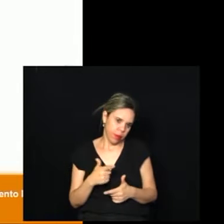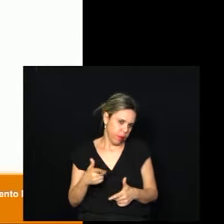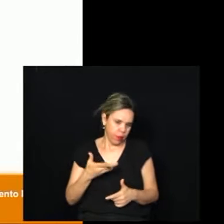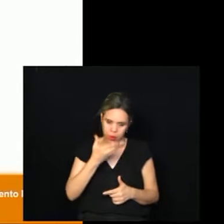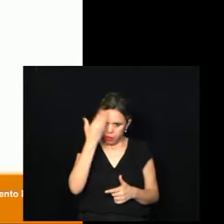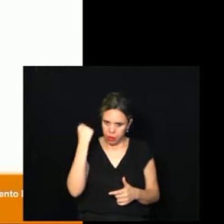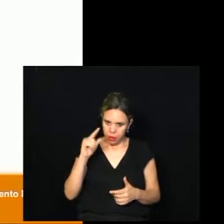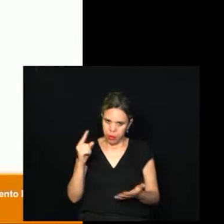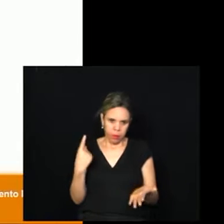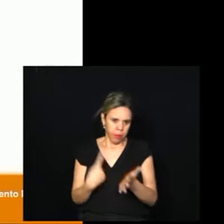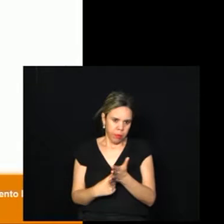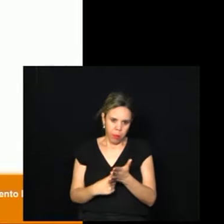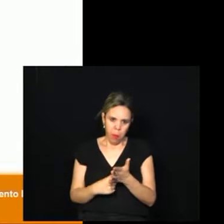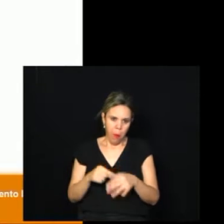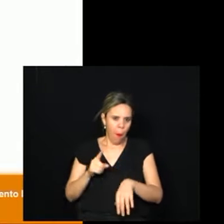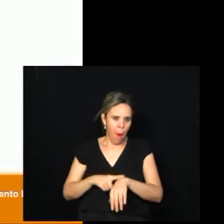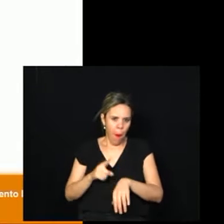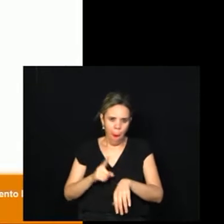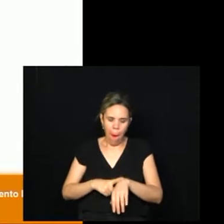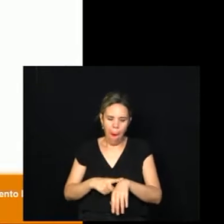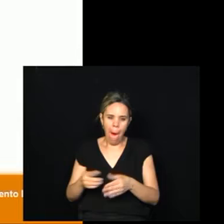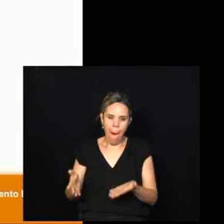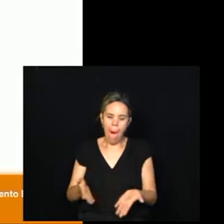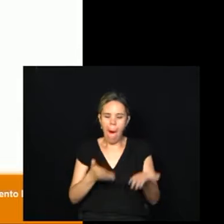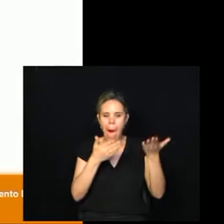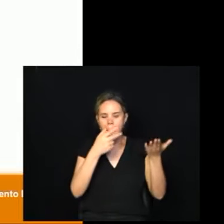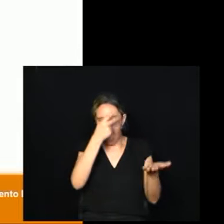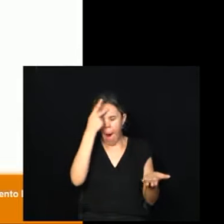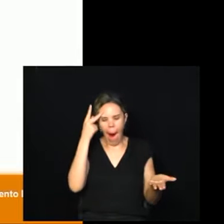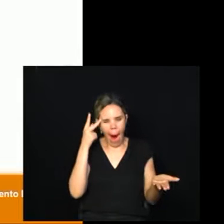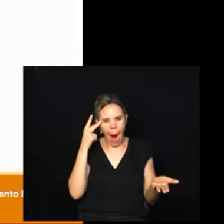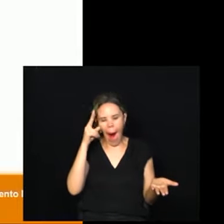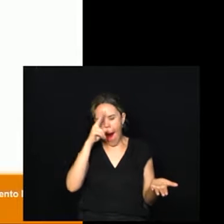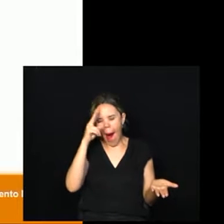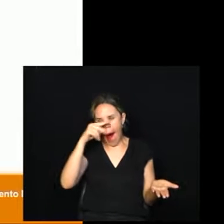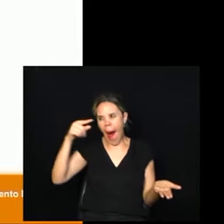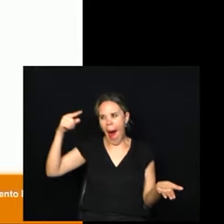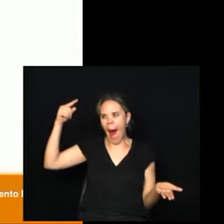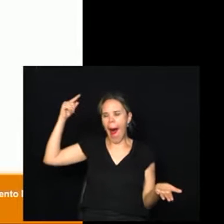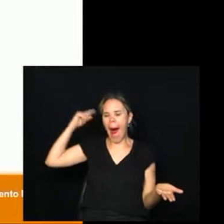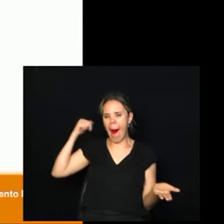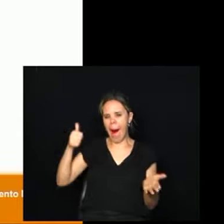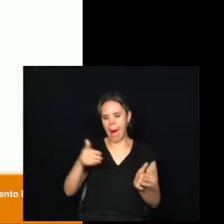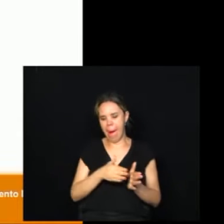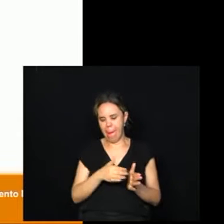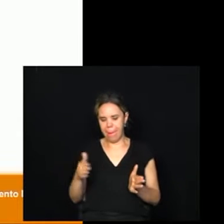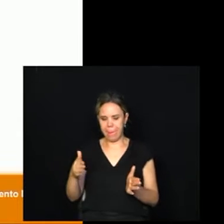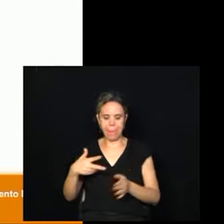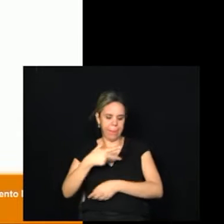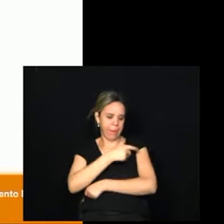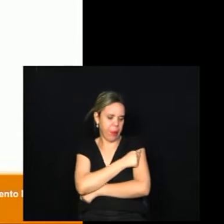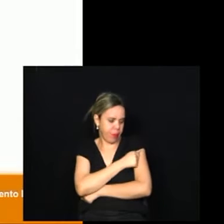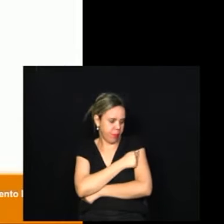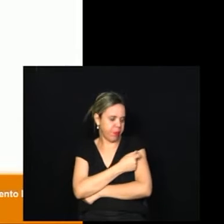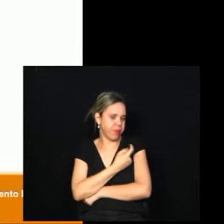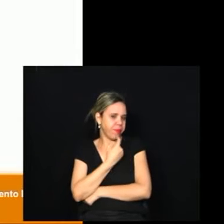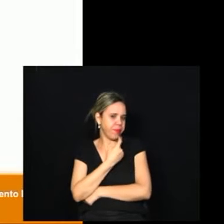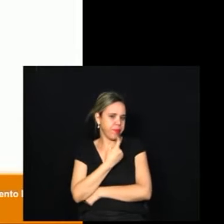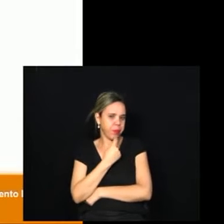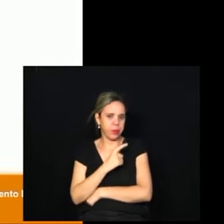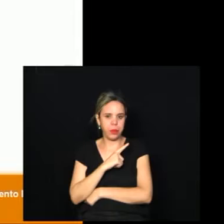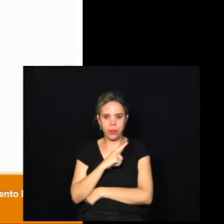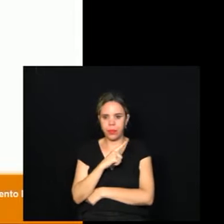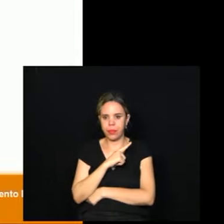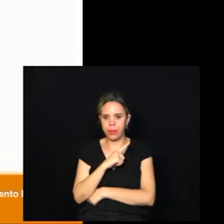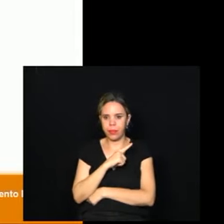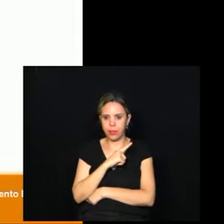esqueça de agendar o horário para que você leve essa pessoa. A gente lembra que lá na primeira fase da vacinação em Campinas, nós tínhamos